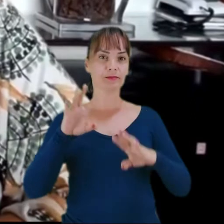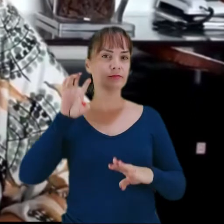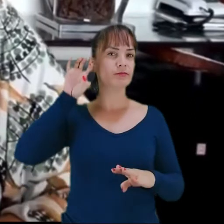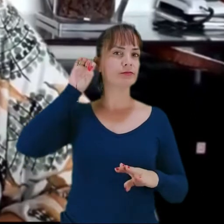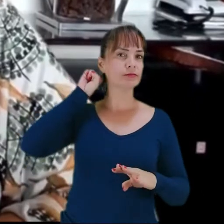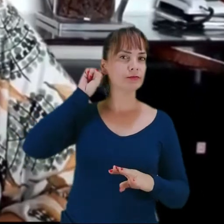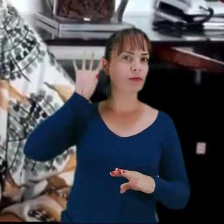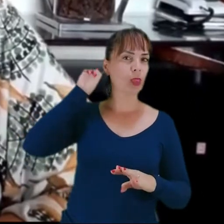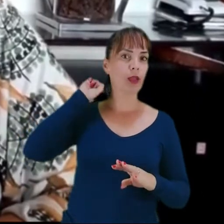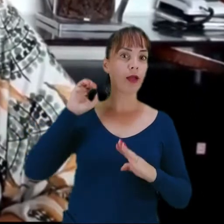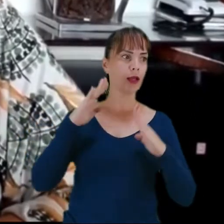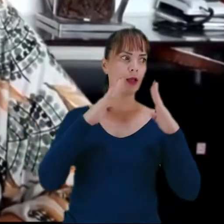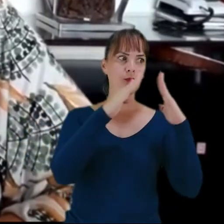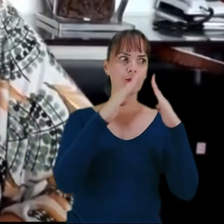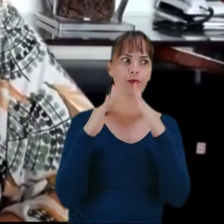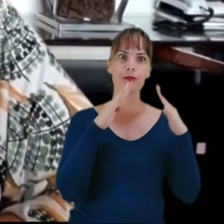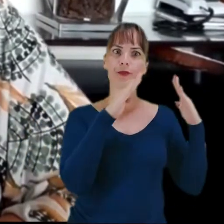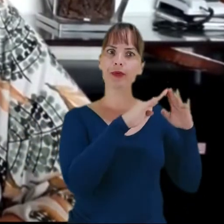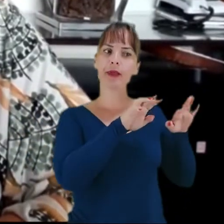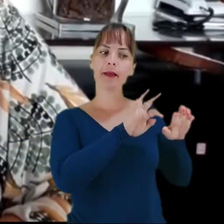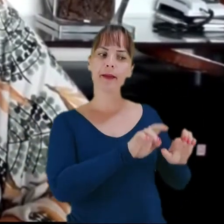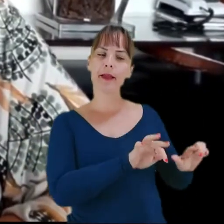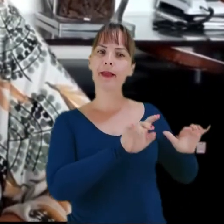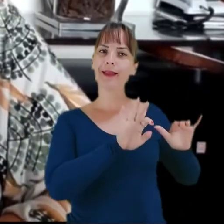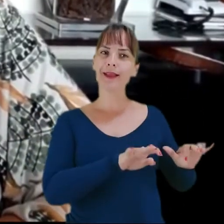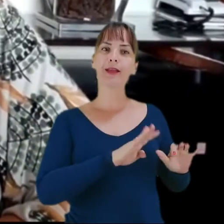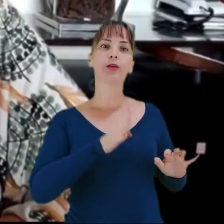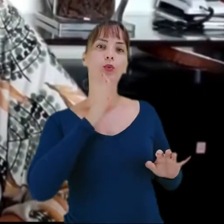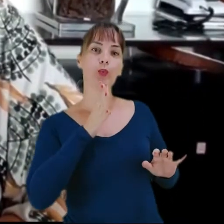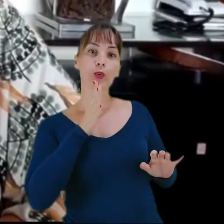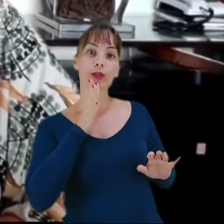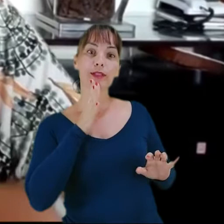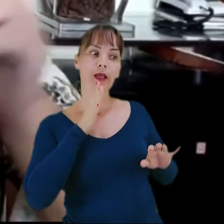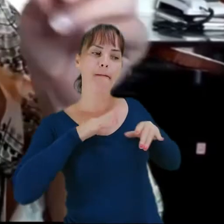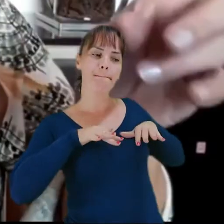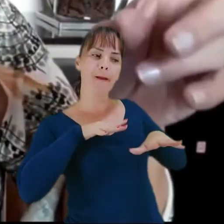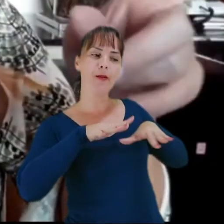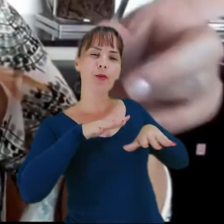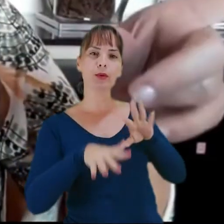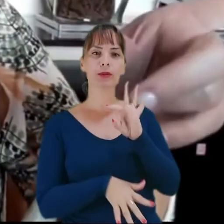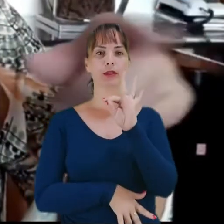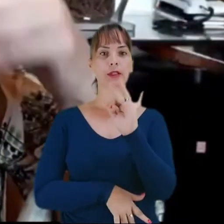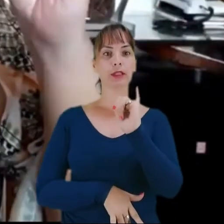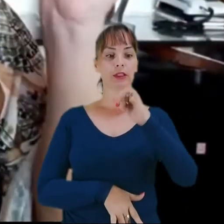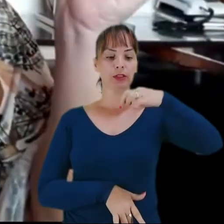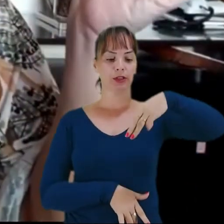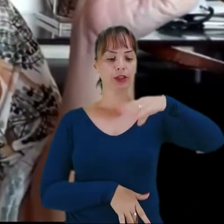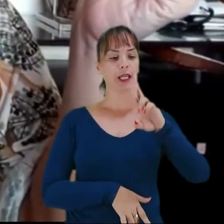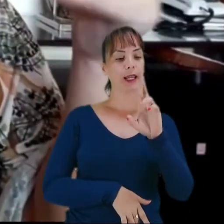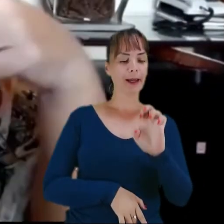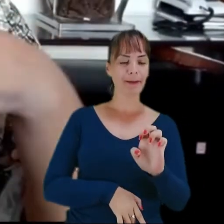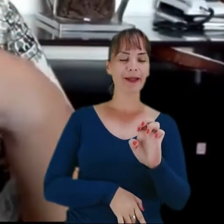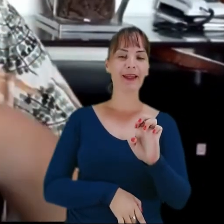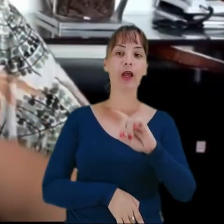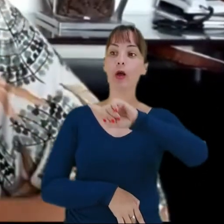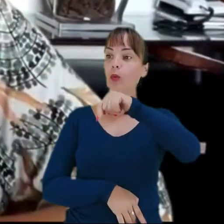você ouve seu vizinho tocar piano, você reconheceu o timbre do piano. O outro tocou violão e você sabe que é